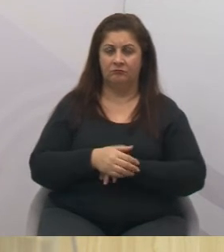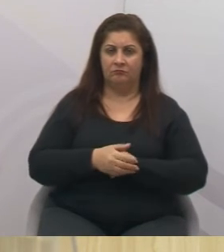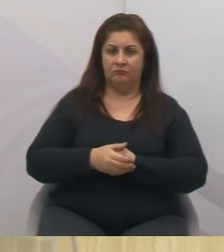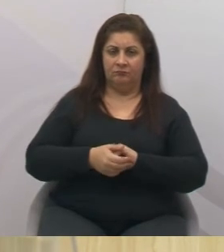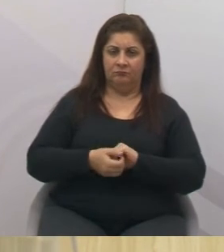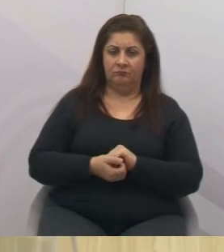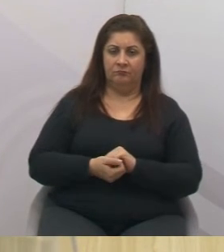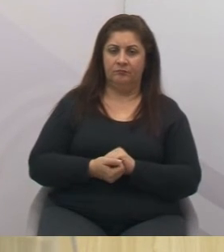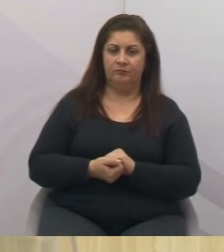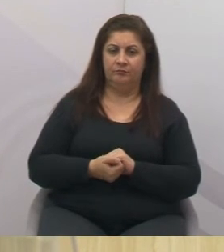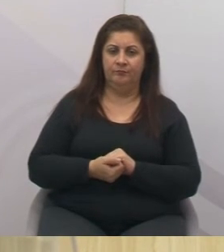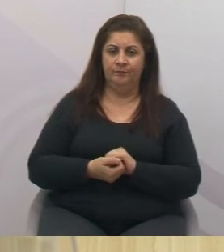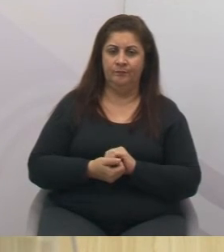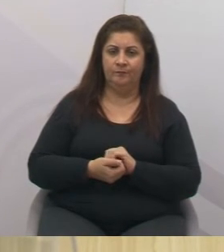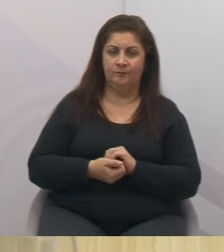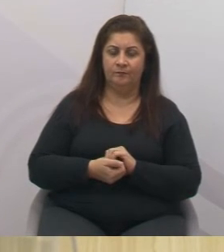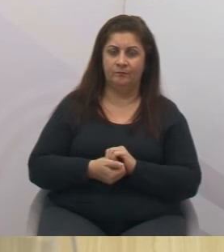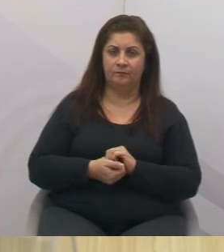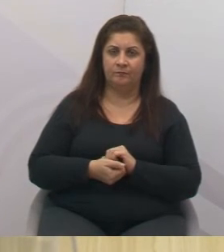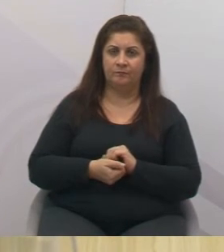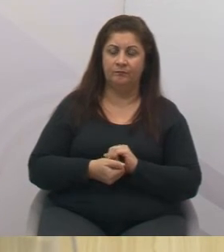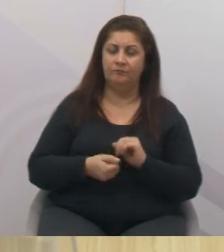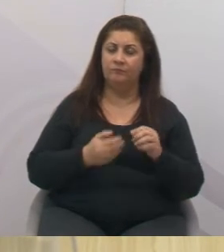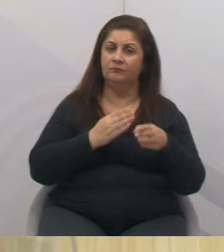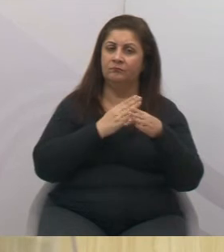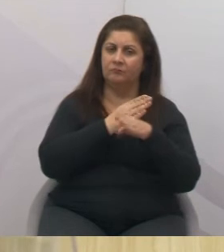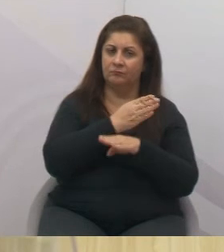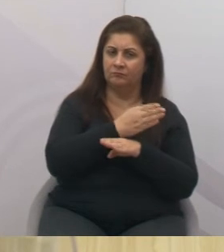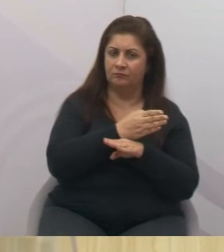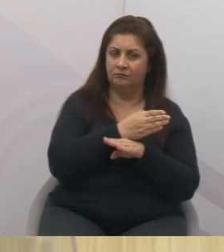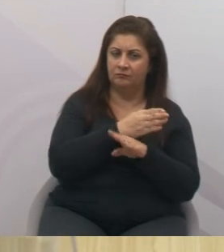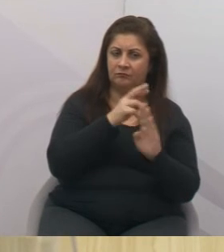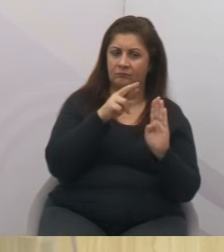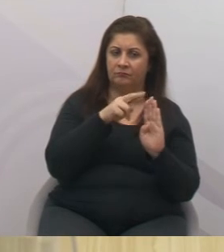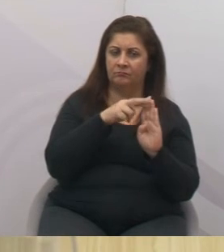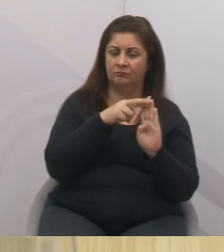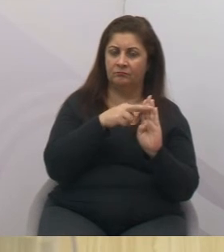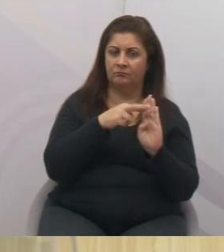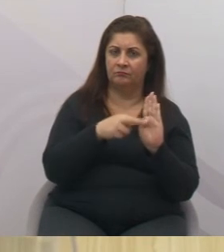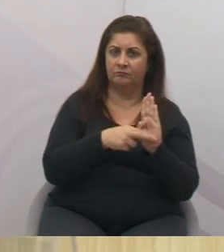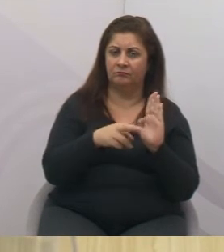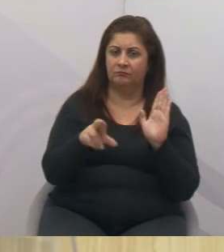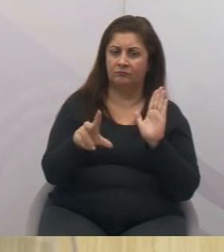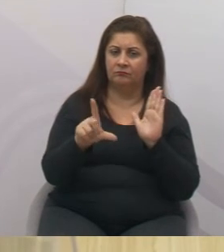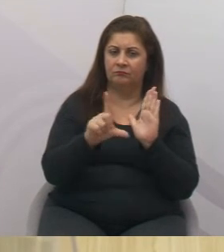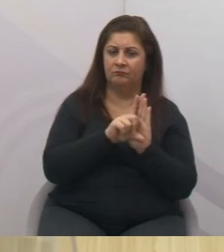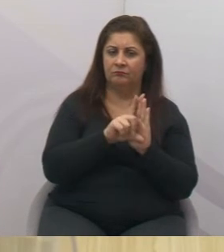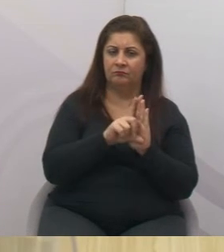8.468/1976, que aprova o regulamento da Lei